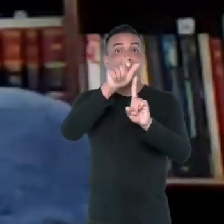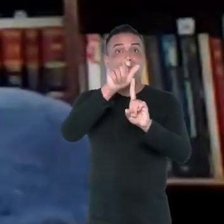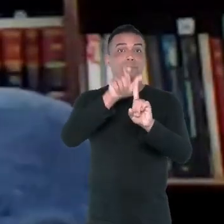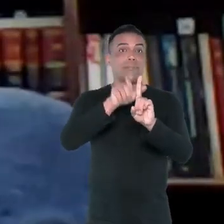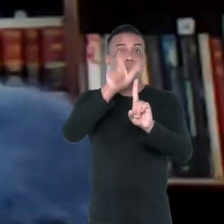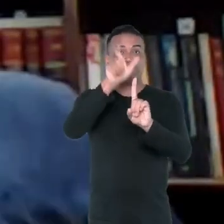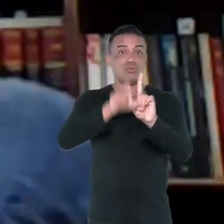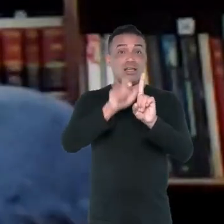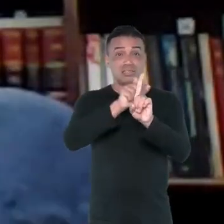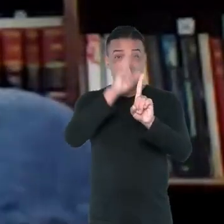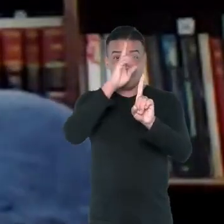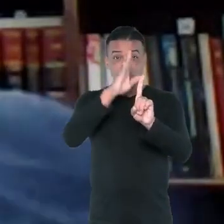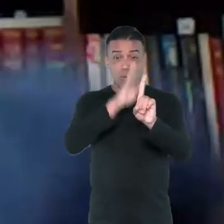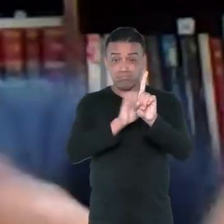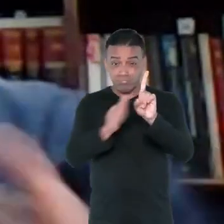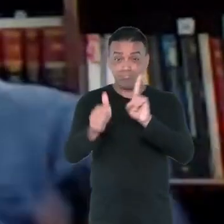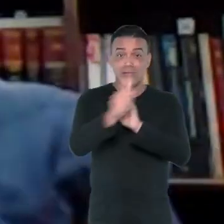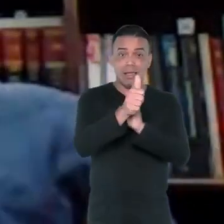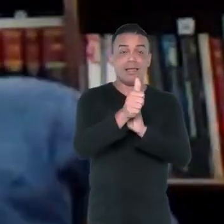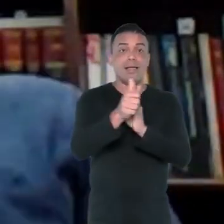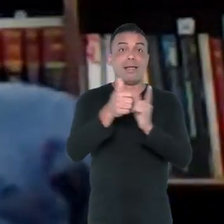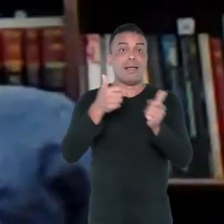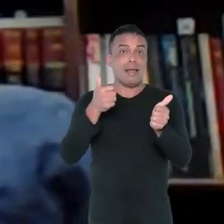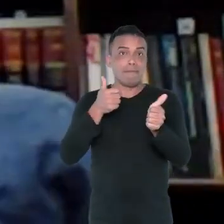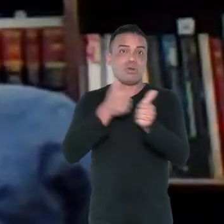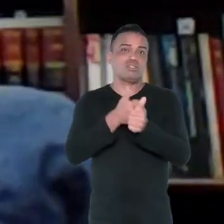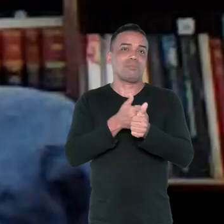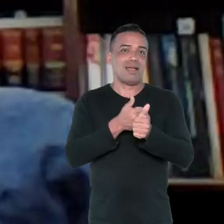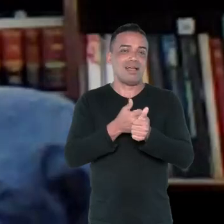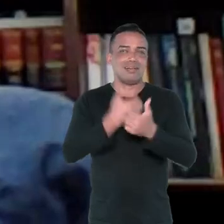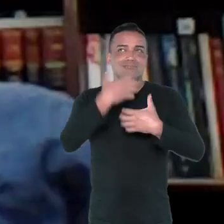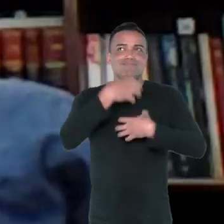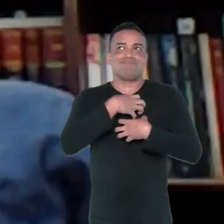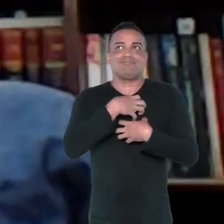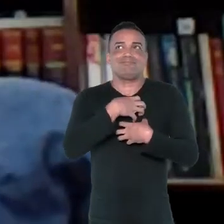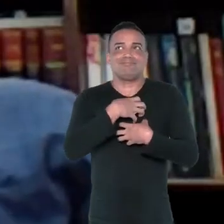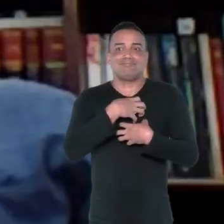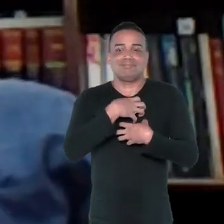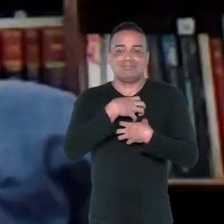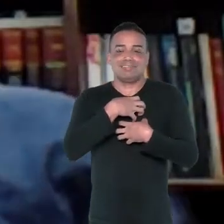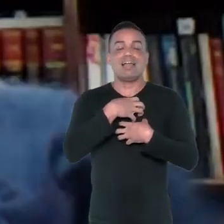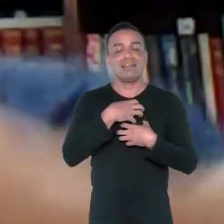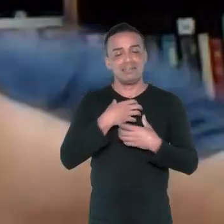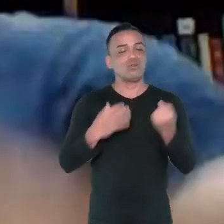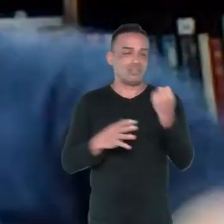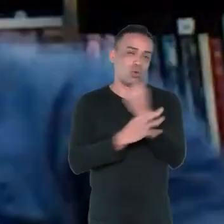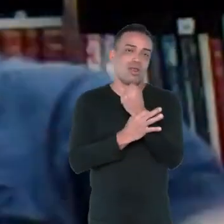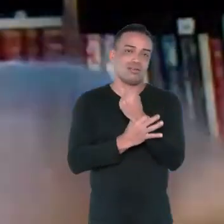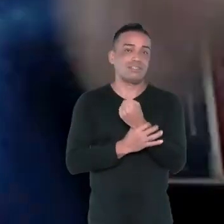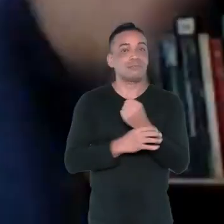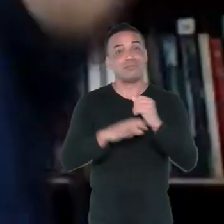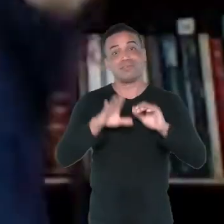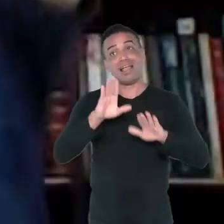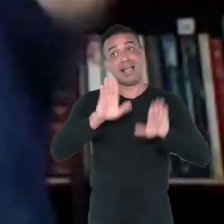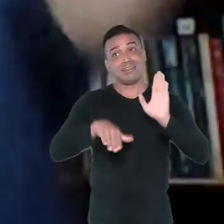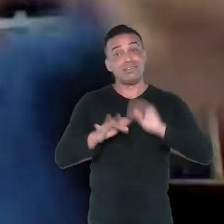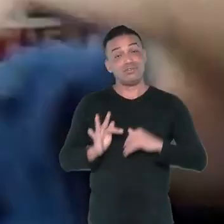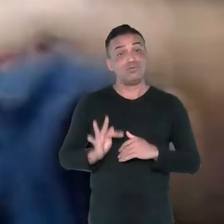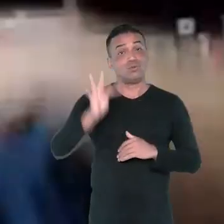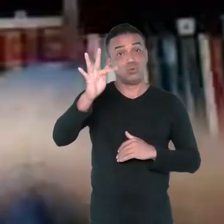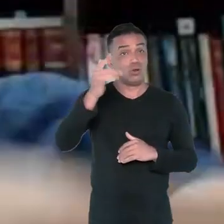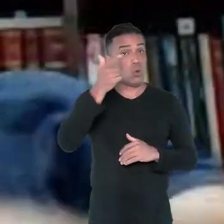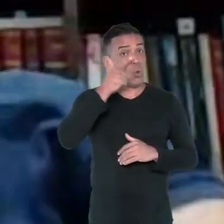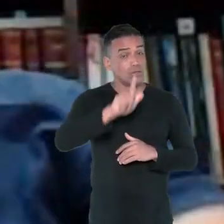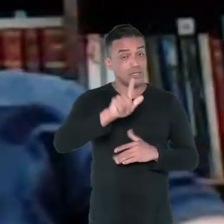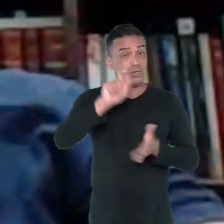aproximar de você também te dá essa segurança. Né? Talvez no futuro eu consiga escrever